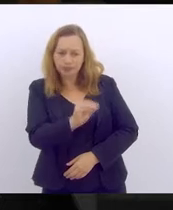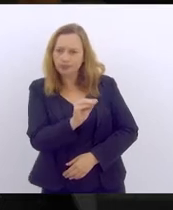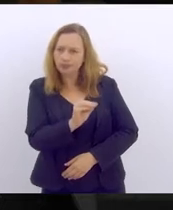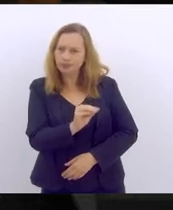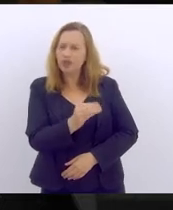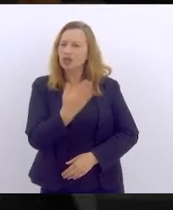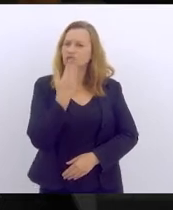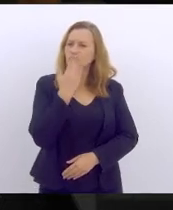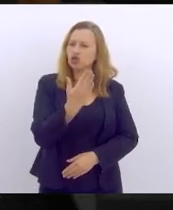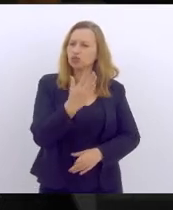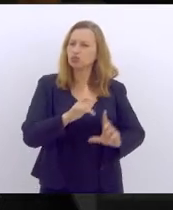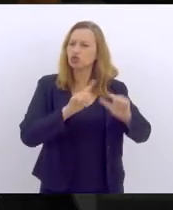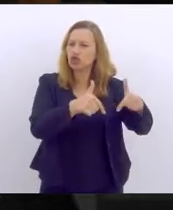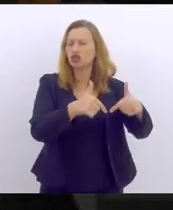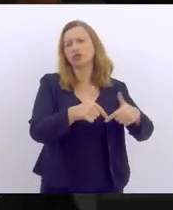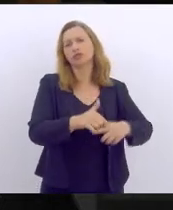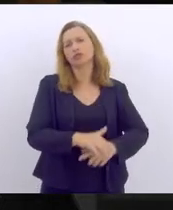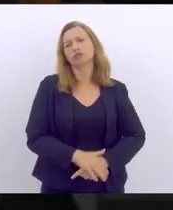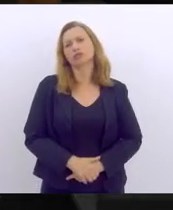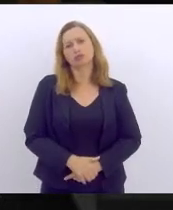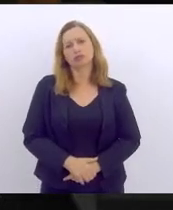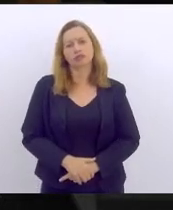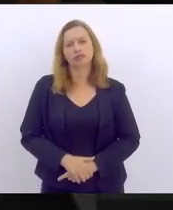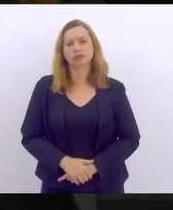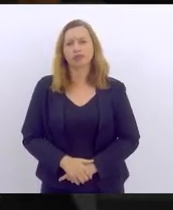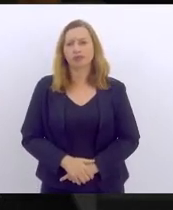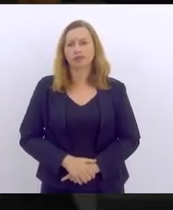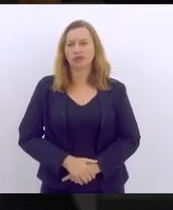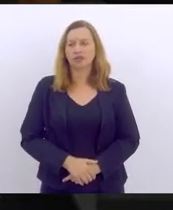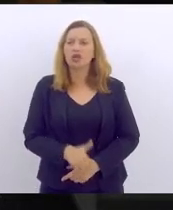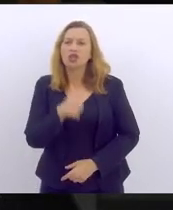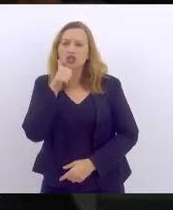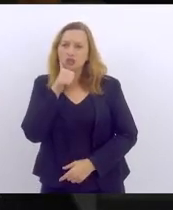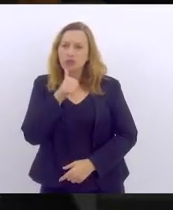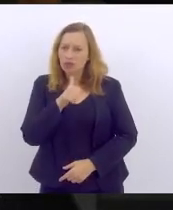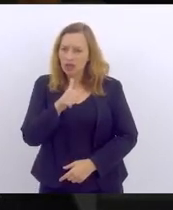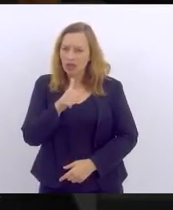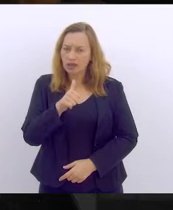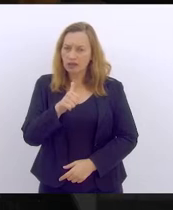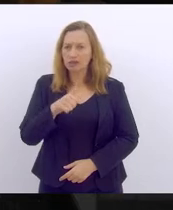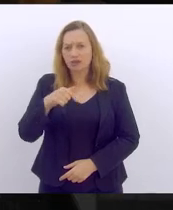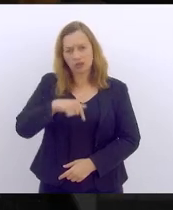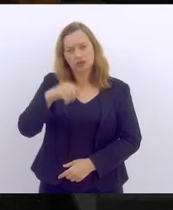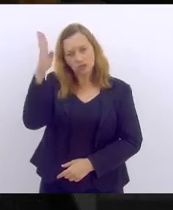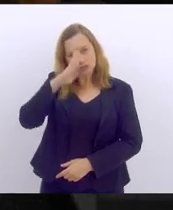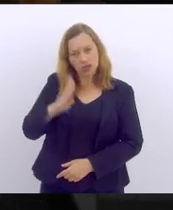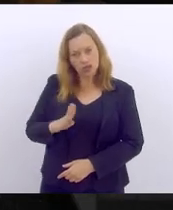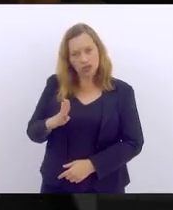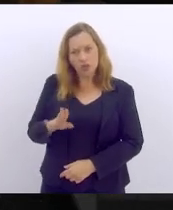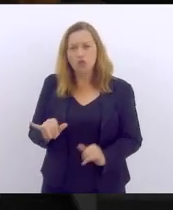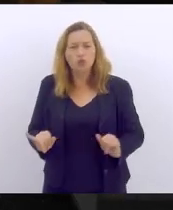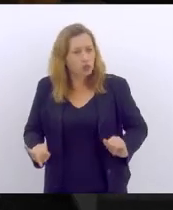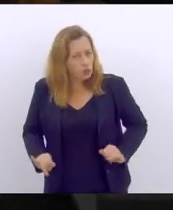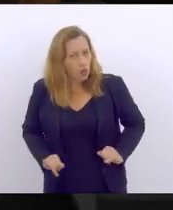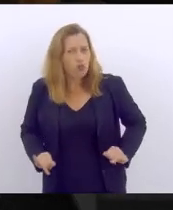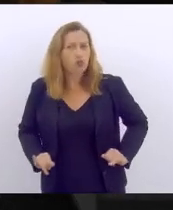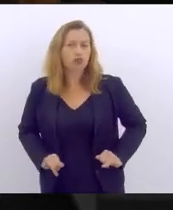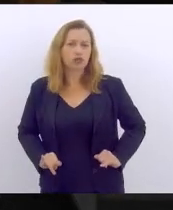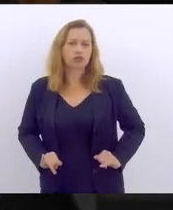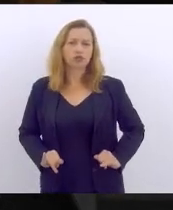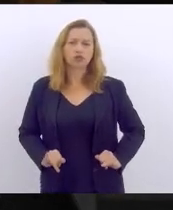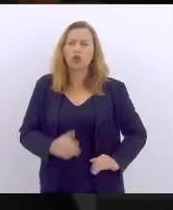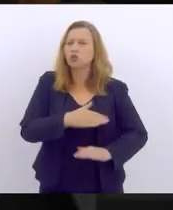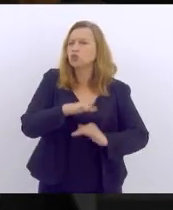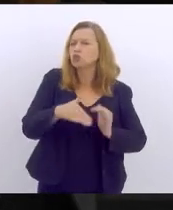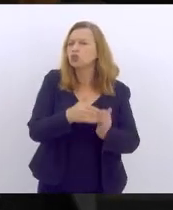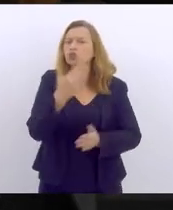esse tipo de atitude as mulheres aqui no Brasil sofrem todos